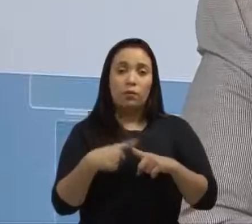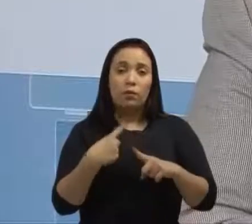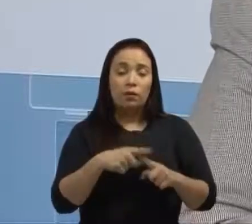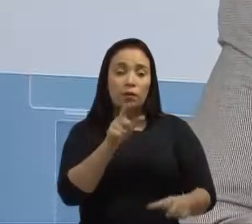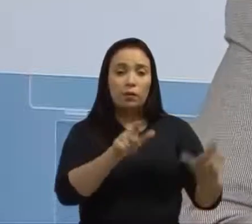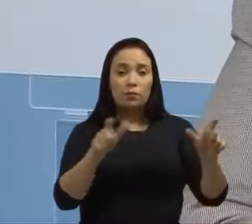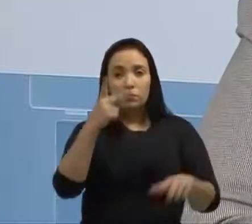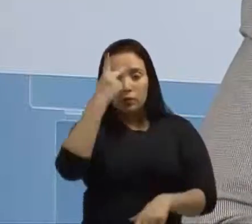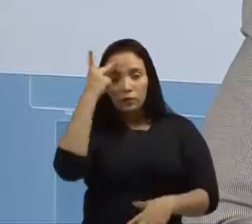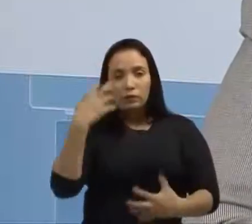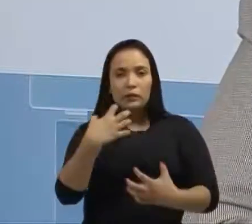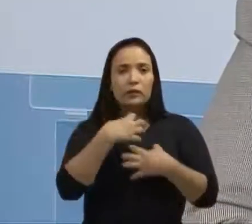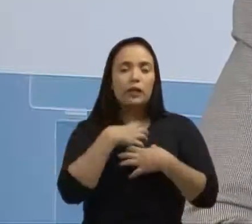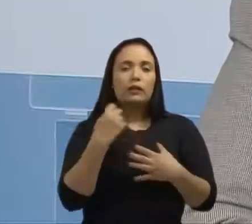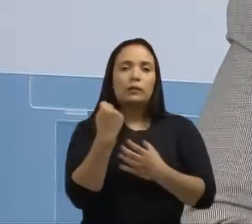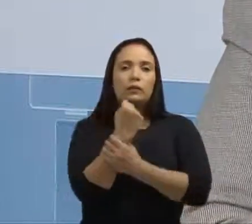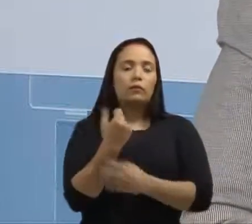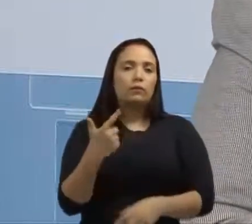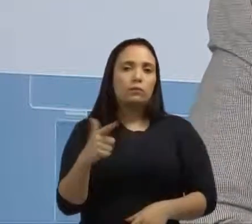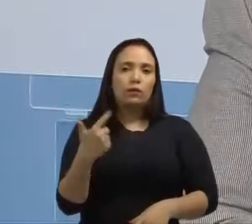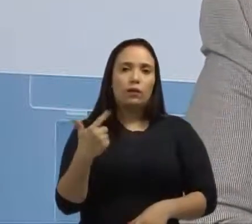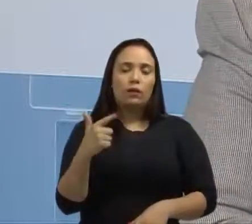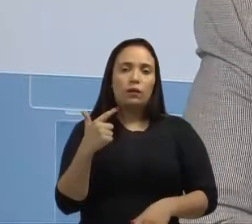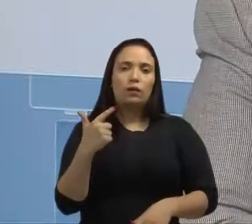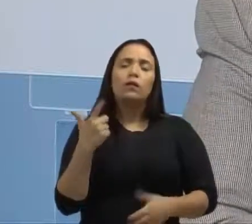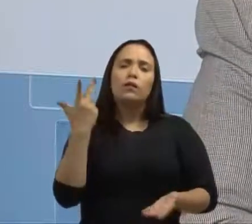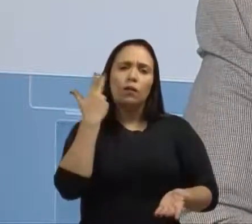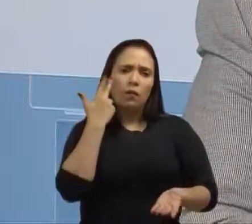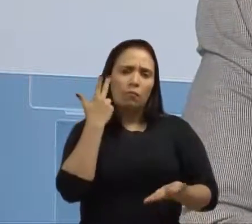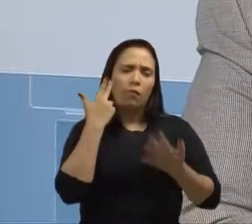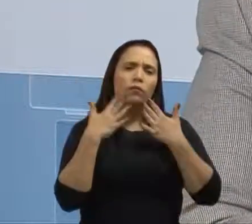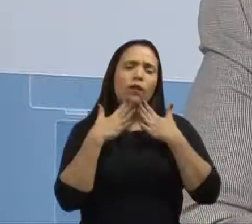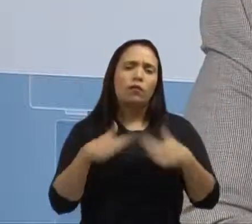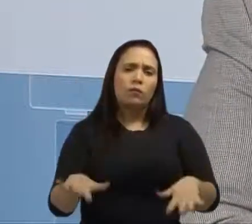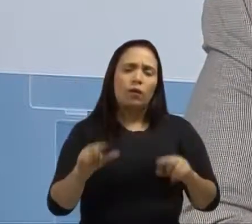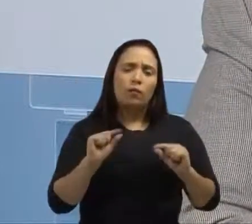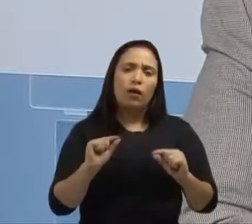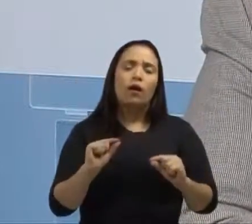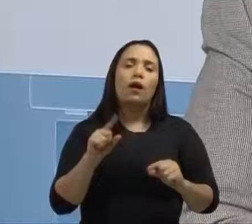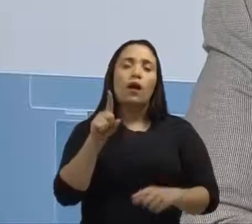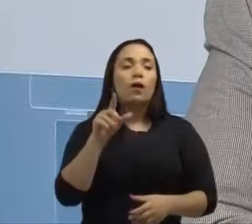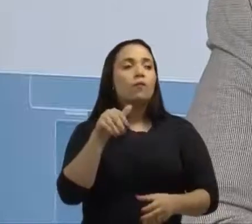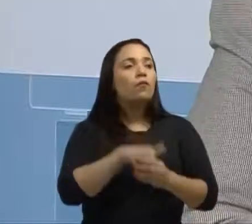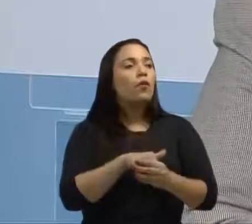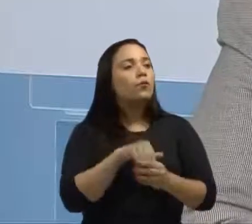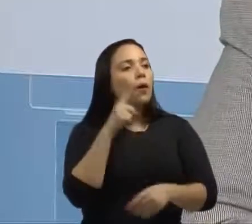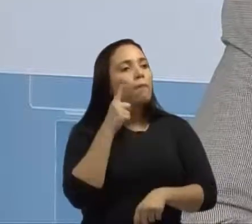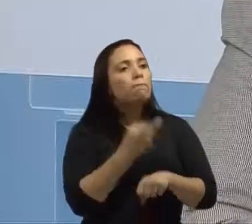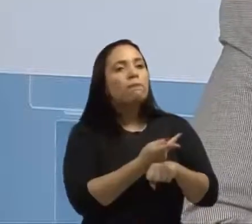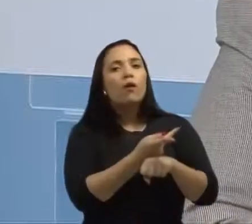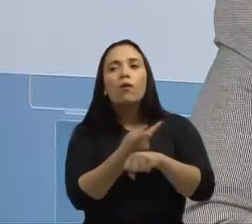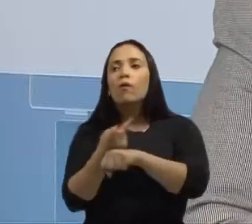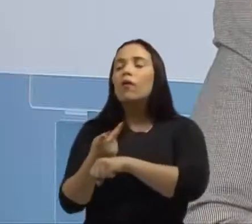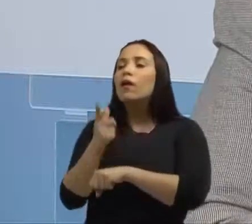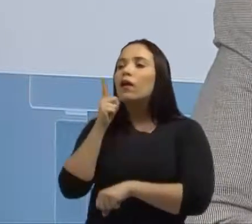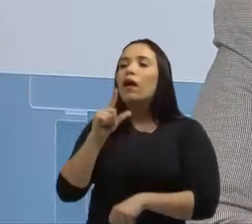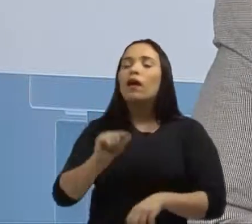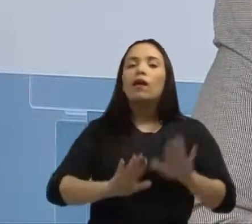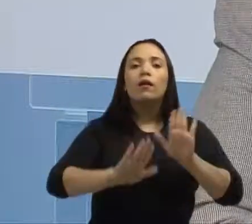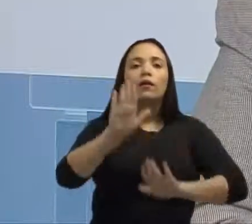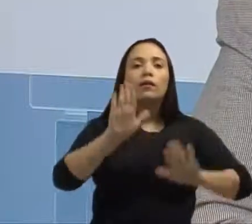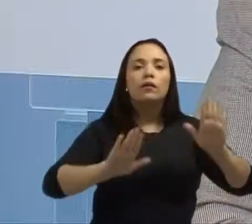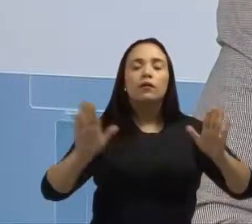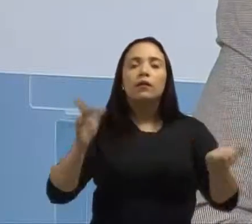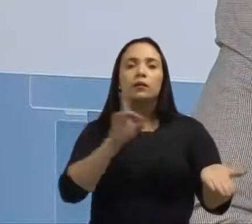e para ir em busca da proteção, e é normal, natural, ele vai voltar para os parlamentos, para